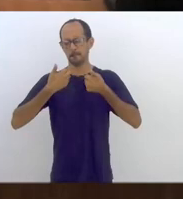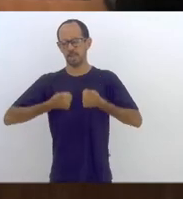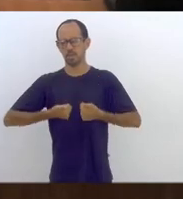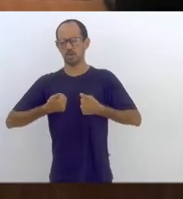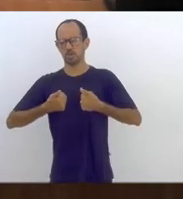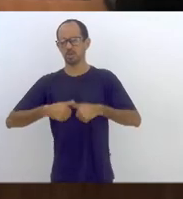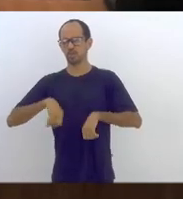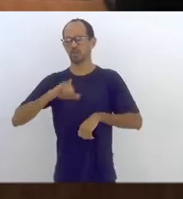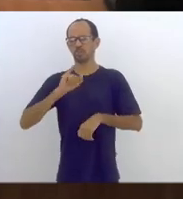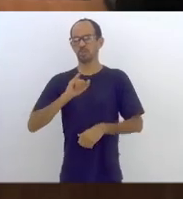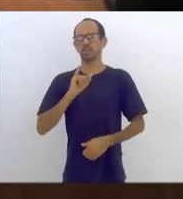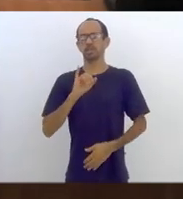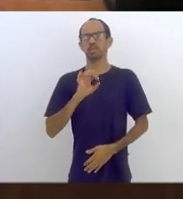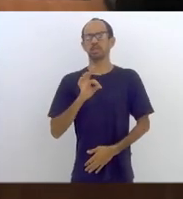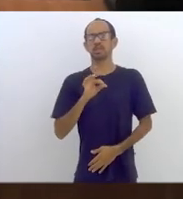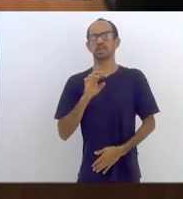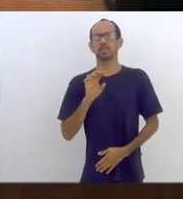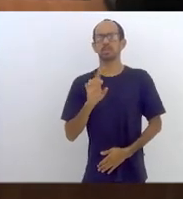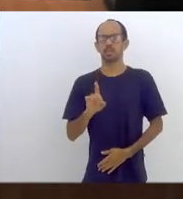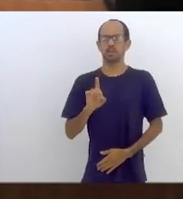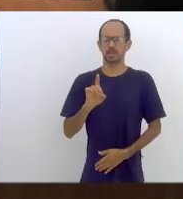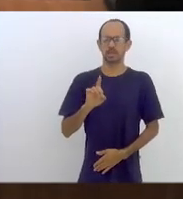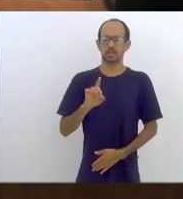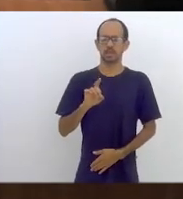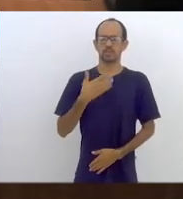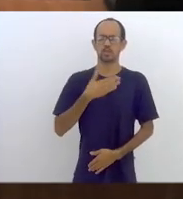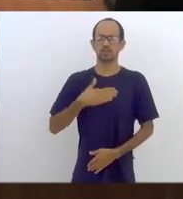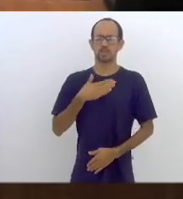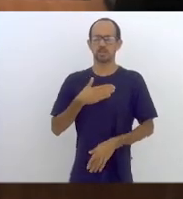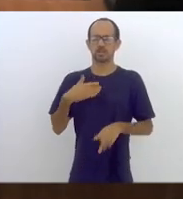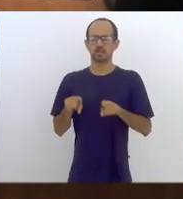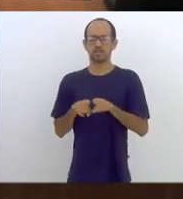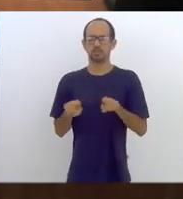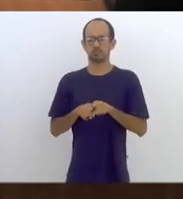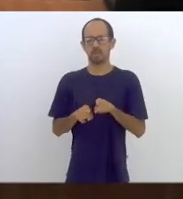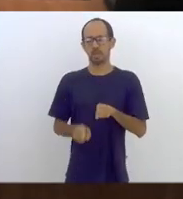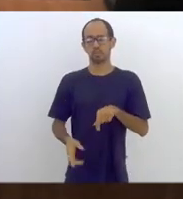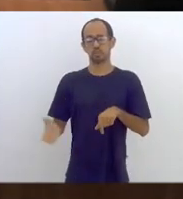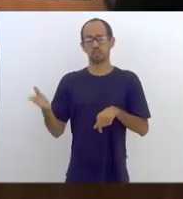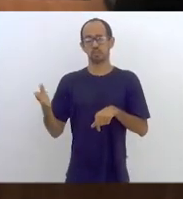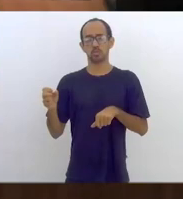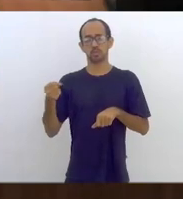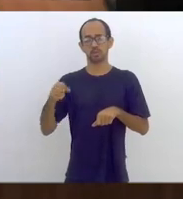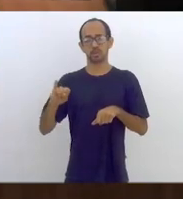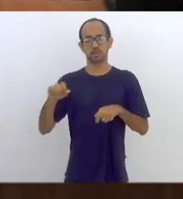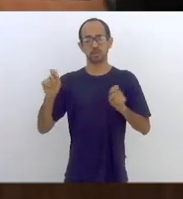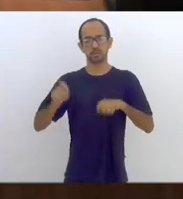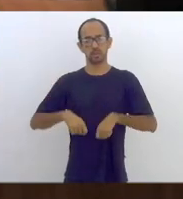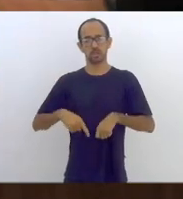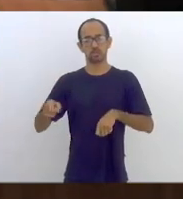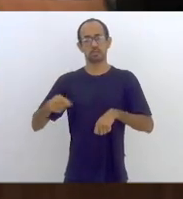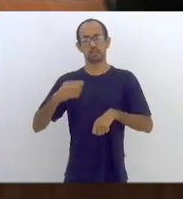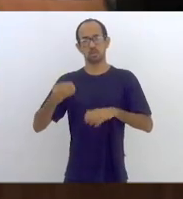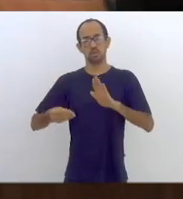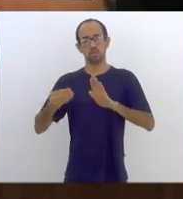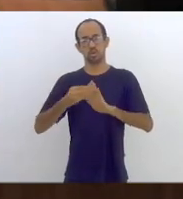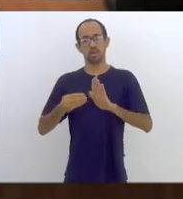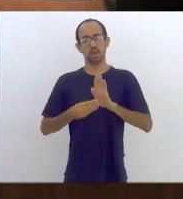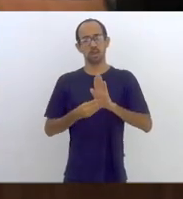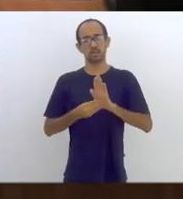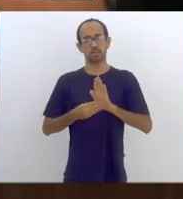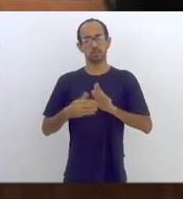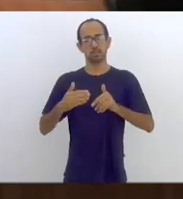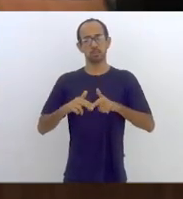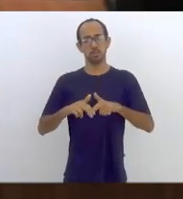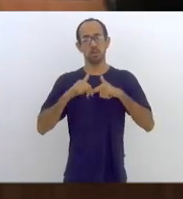do itd eu gostaria também que vossa excelência pudesse chamá-lo a pauta por causa